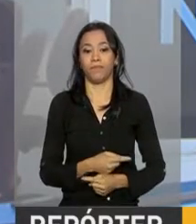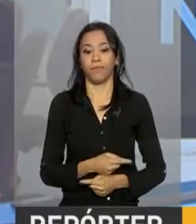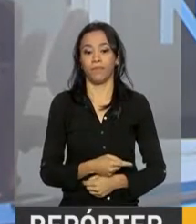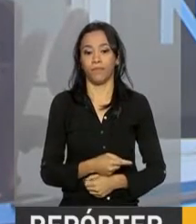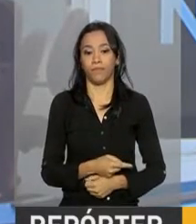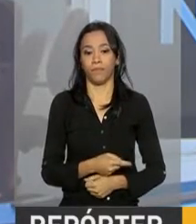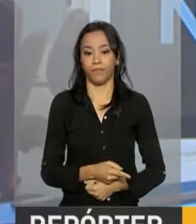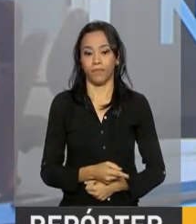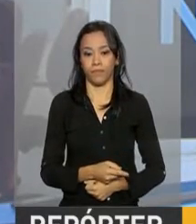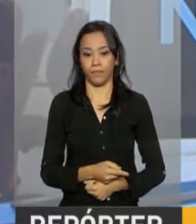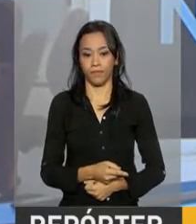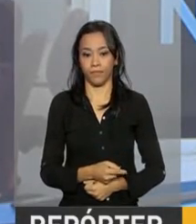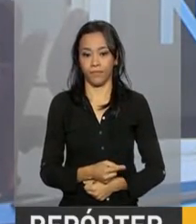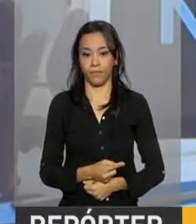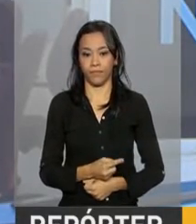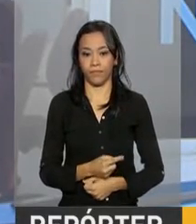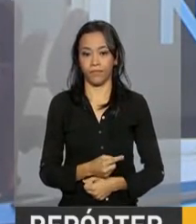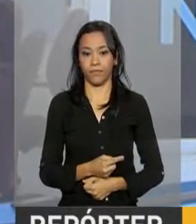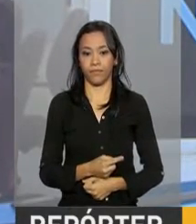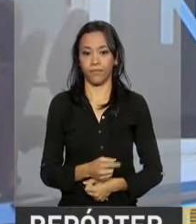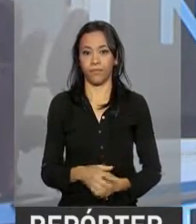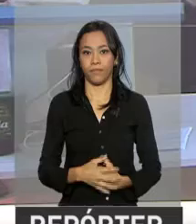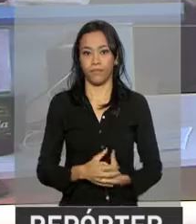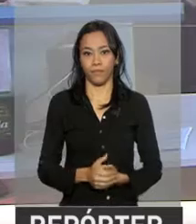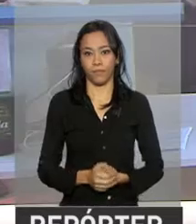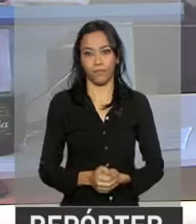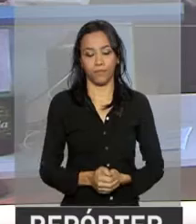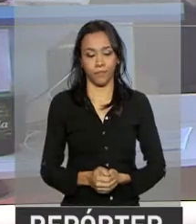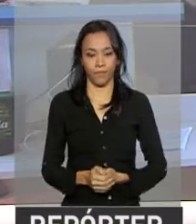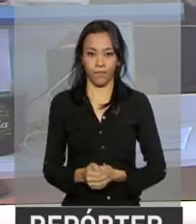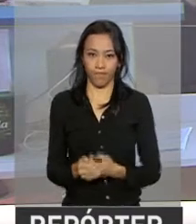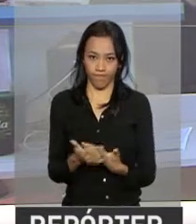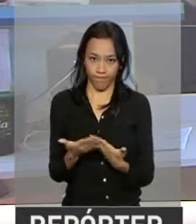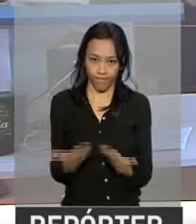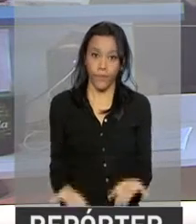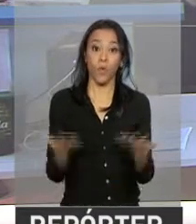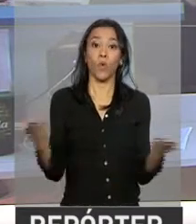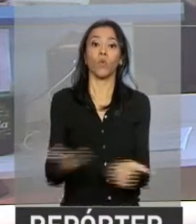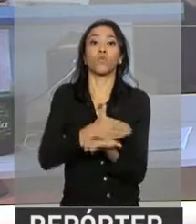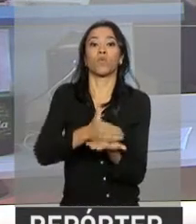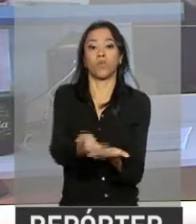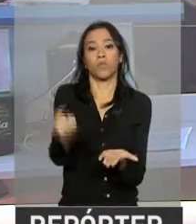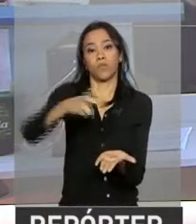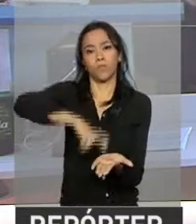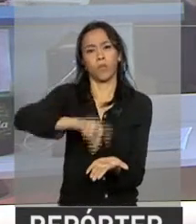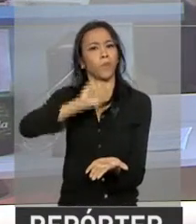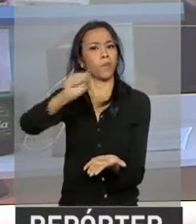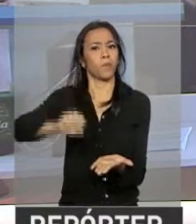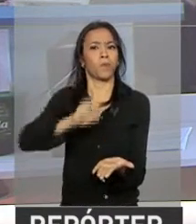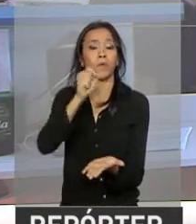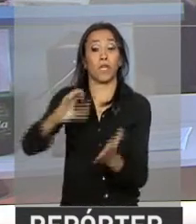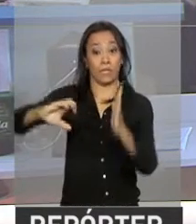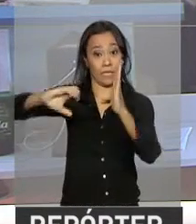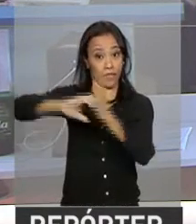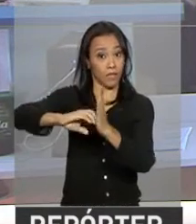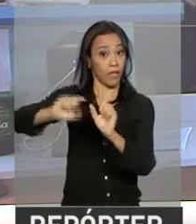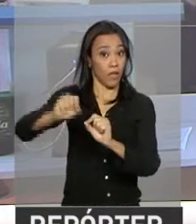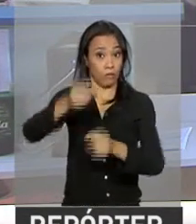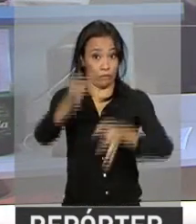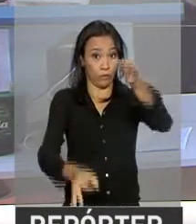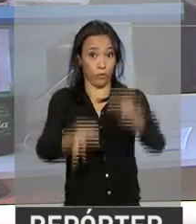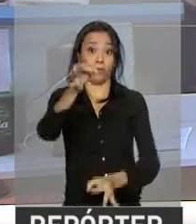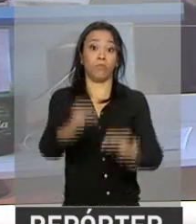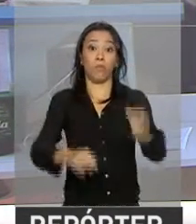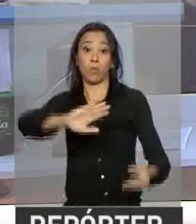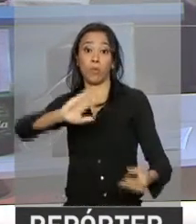previdência outro gov.br e olha começou hoje pela manhã no senado o julgamento final do